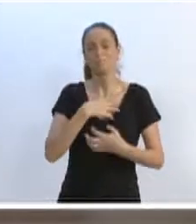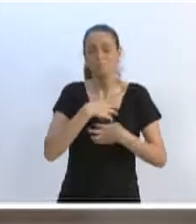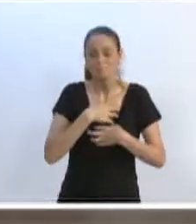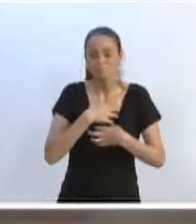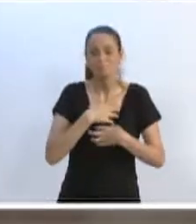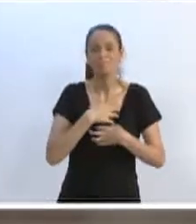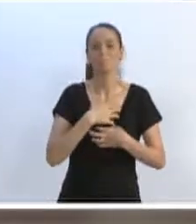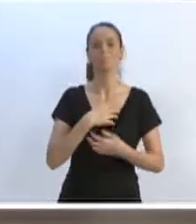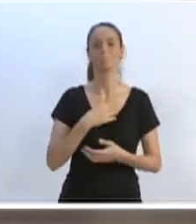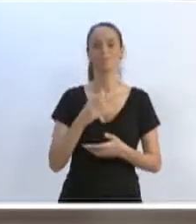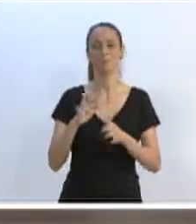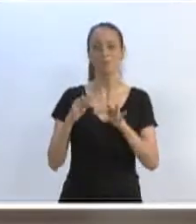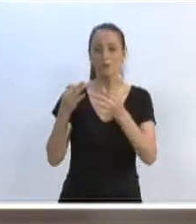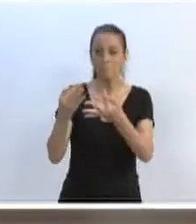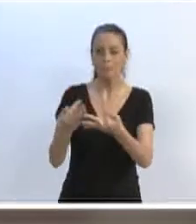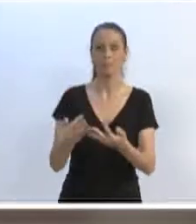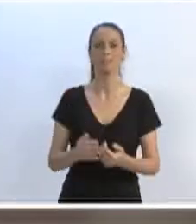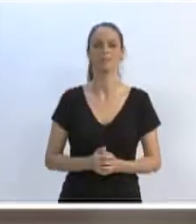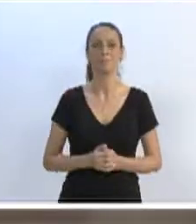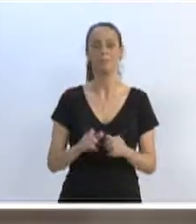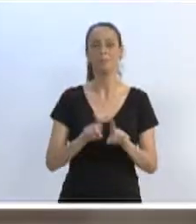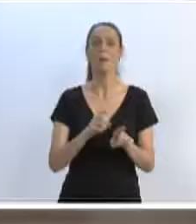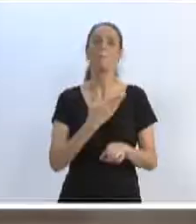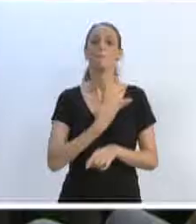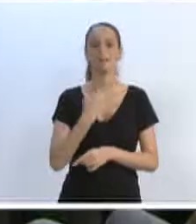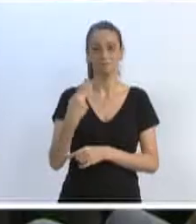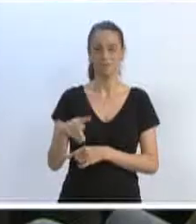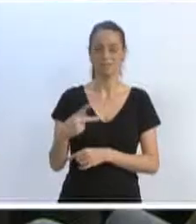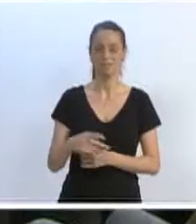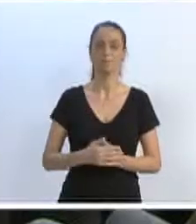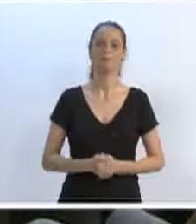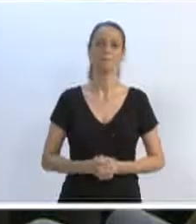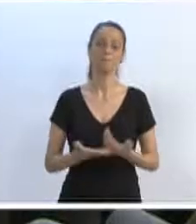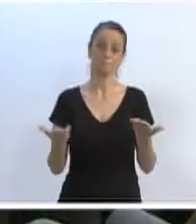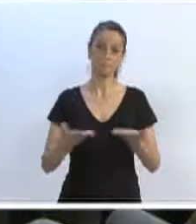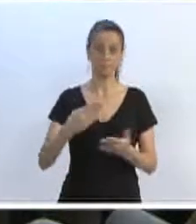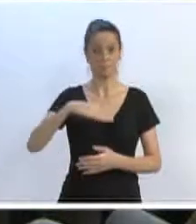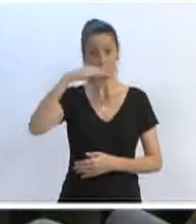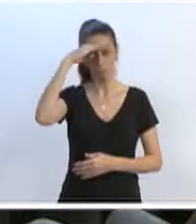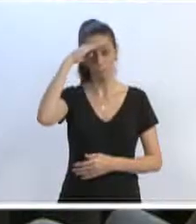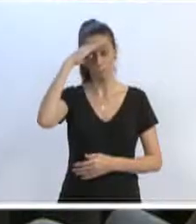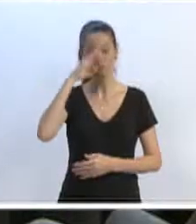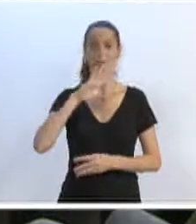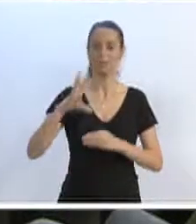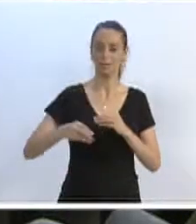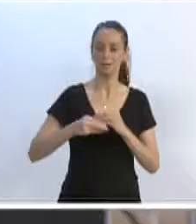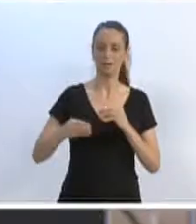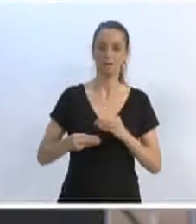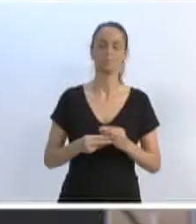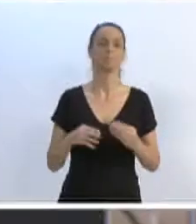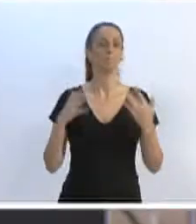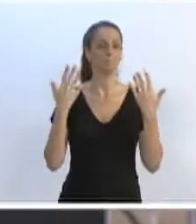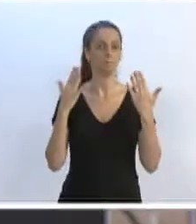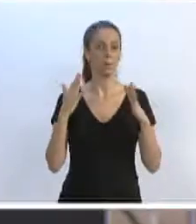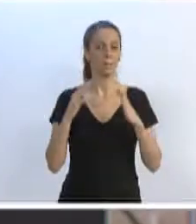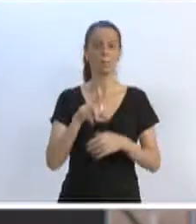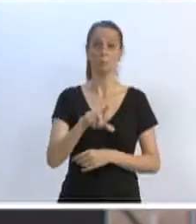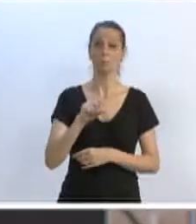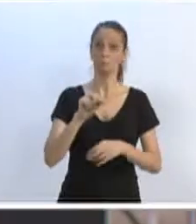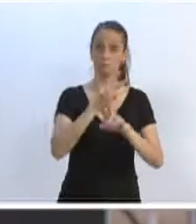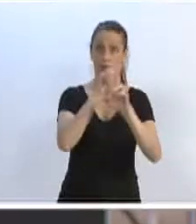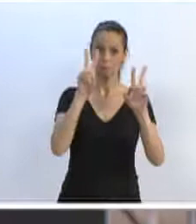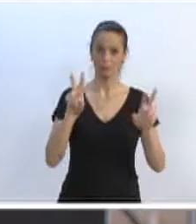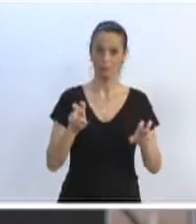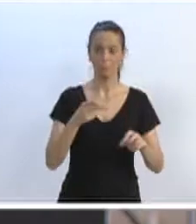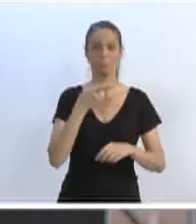Nagel Marinho, nosso querido amigo. Maior prazer também, Jovino. Vereador Jovino também, em a parte. Parabéns por trazer esse assunto.